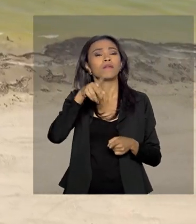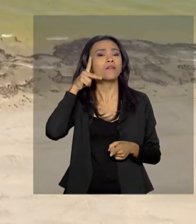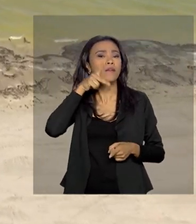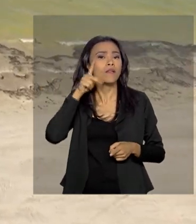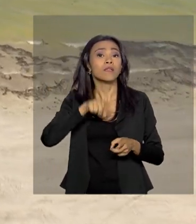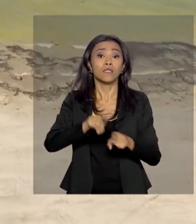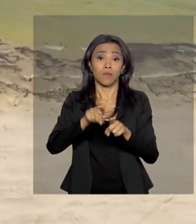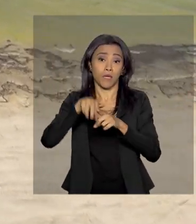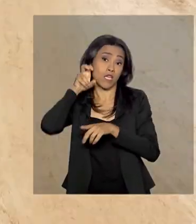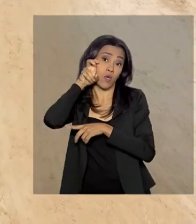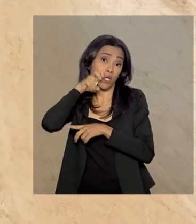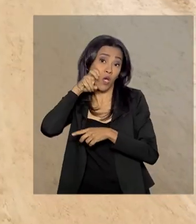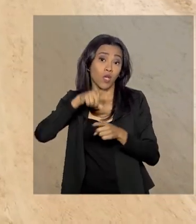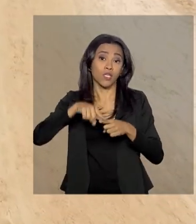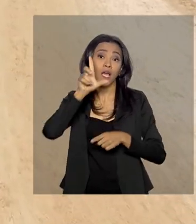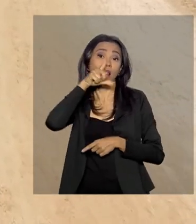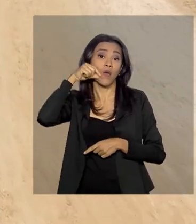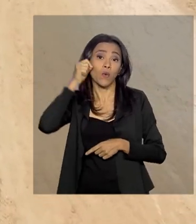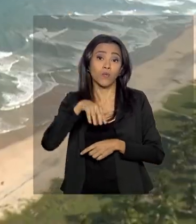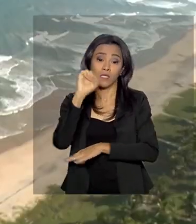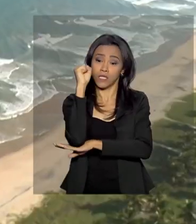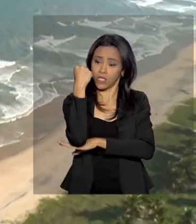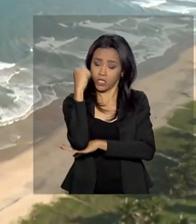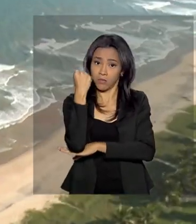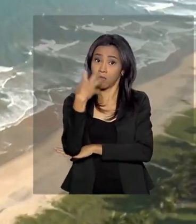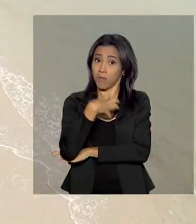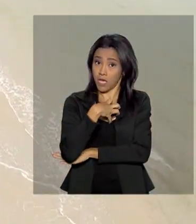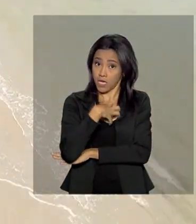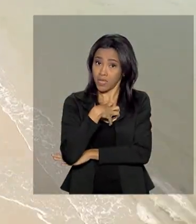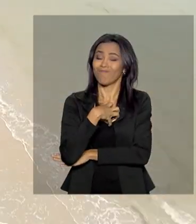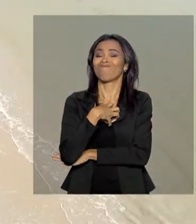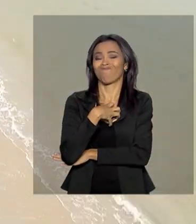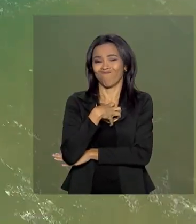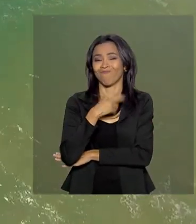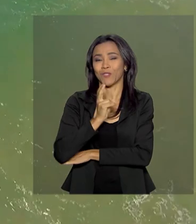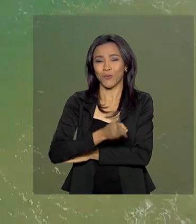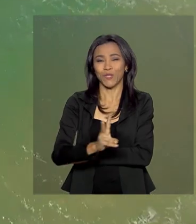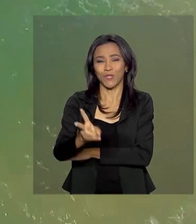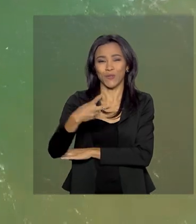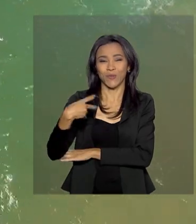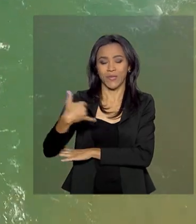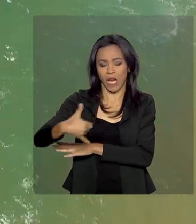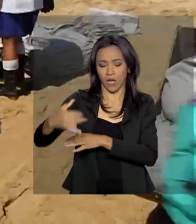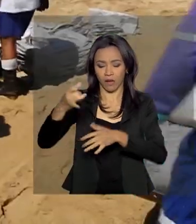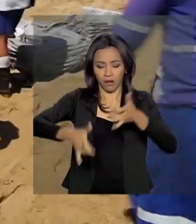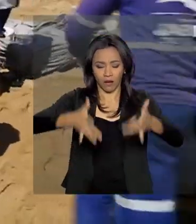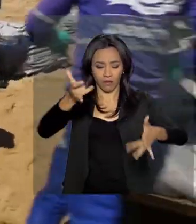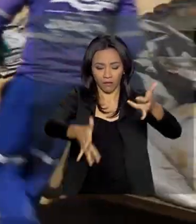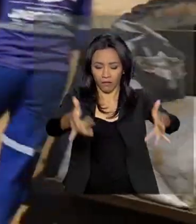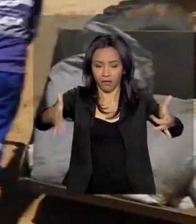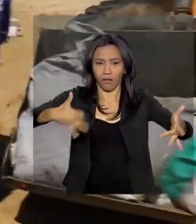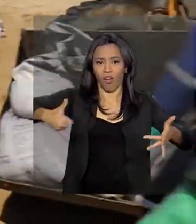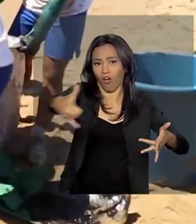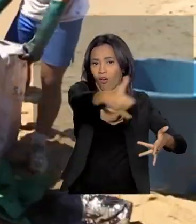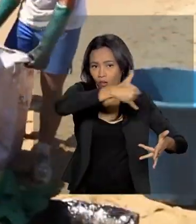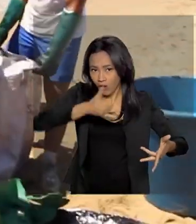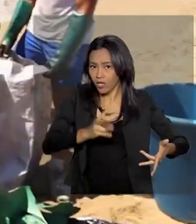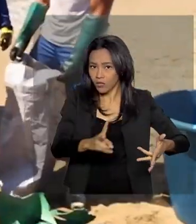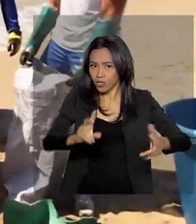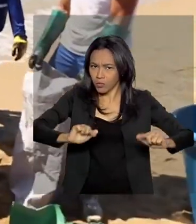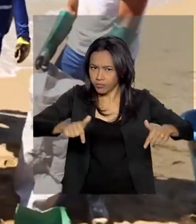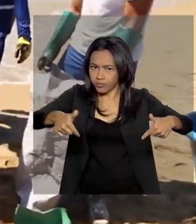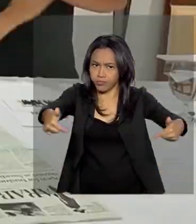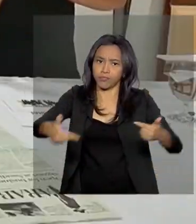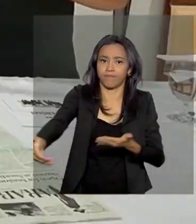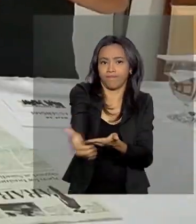Rio Grande do Norte, Alagoas, Sergipe e Bahia permanecem com vestígios de óleo e com ações de limpeza em